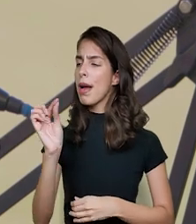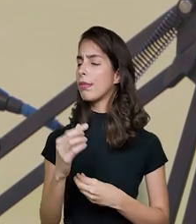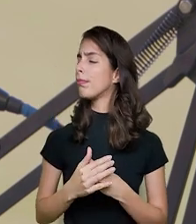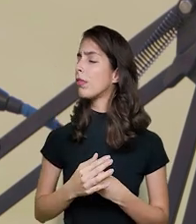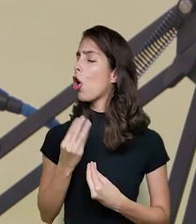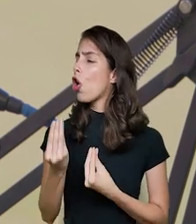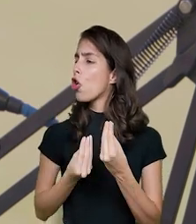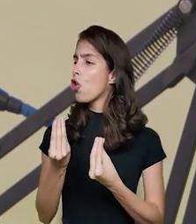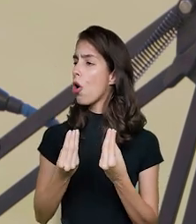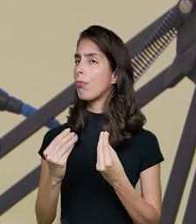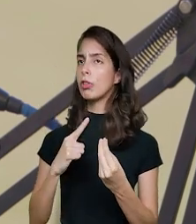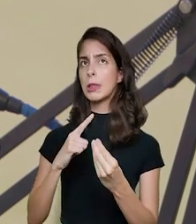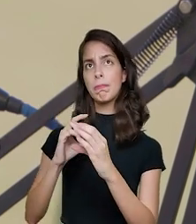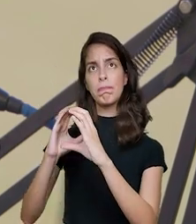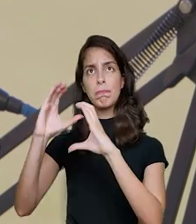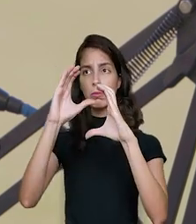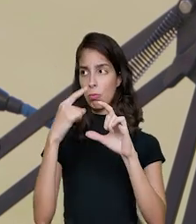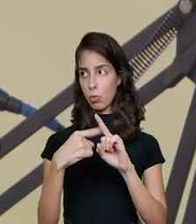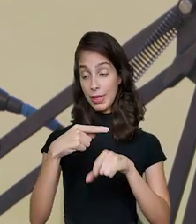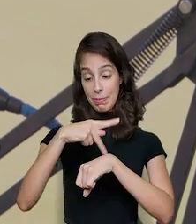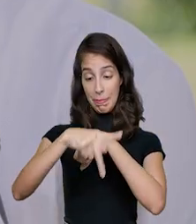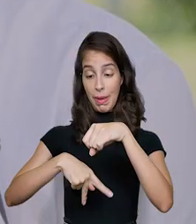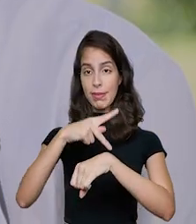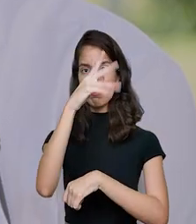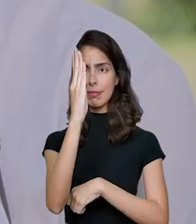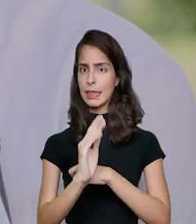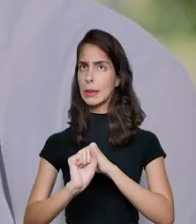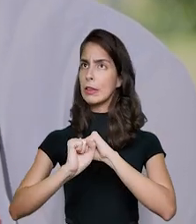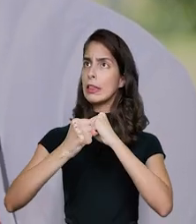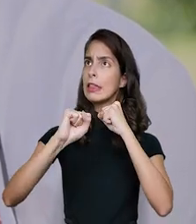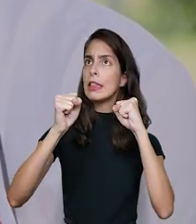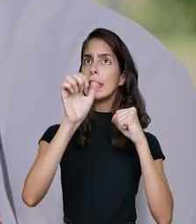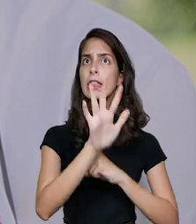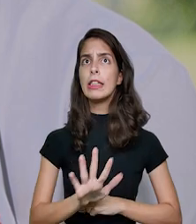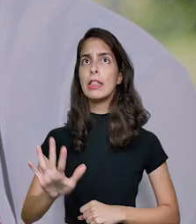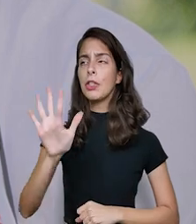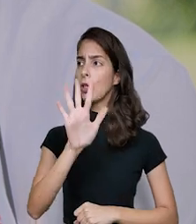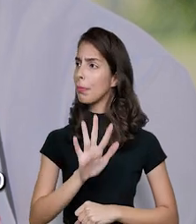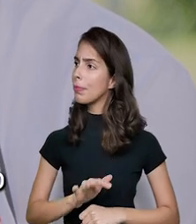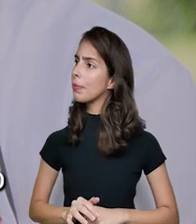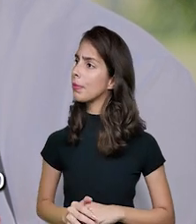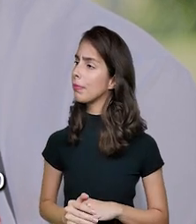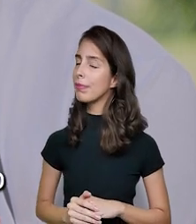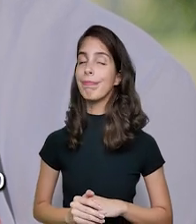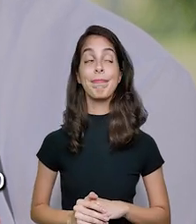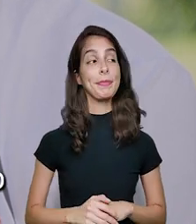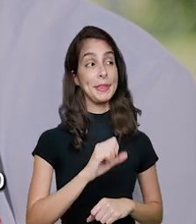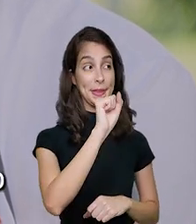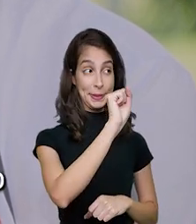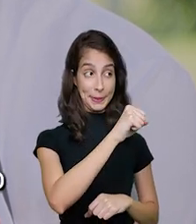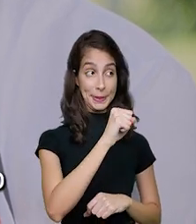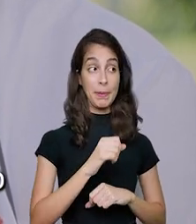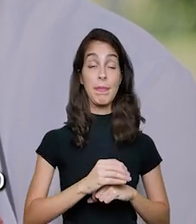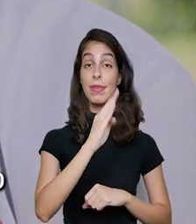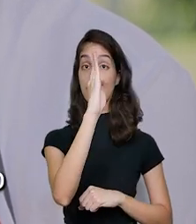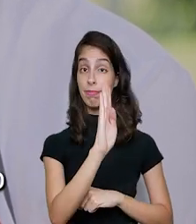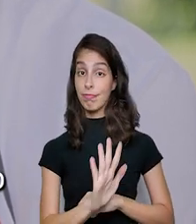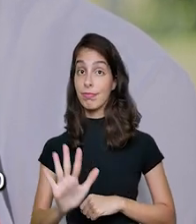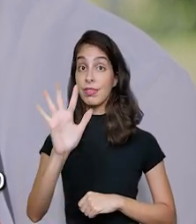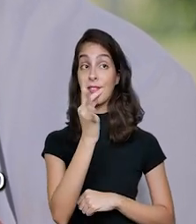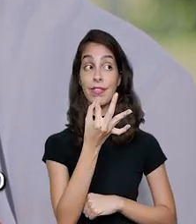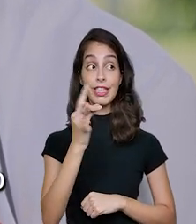conecta com o resto do Brasil que é um país enorme perfeito sim a rede Federal ela ela é construída de 38 institutos